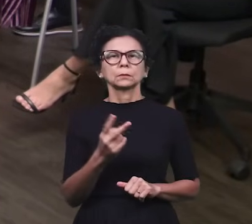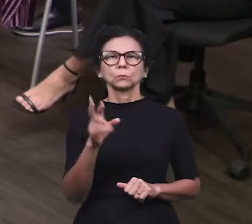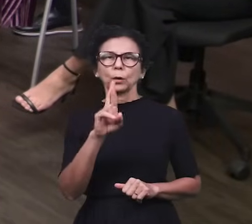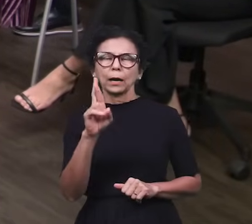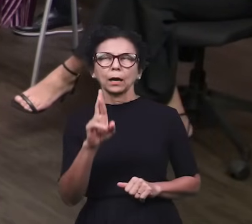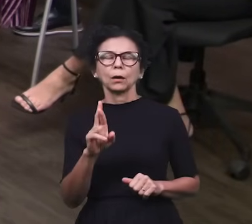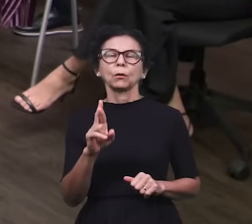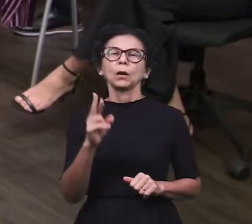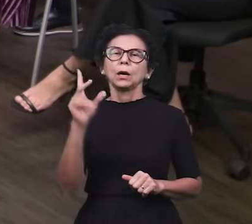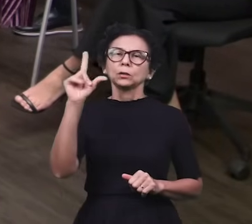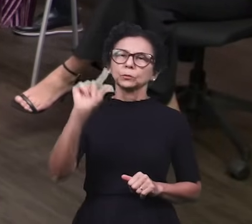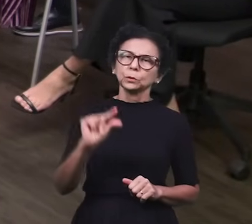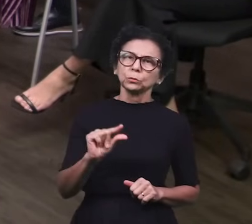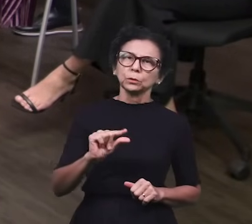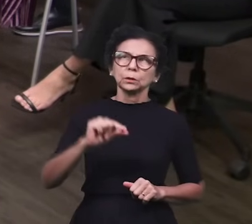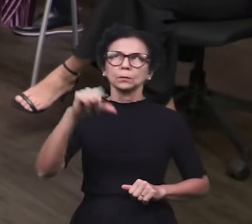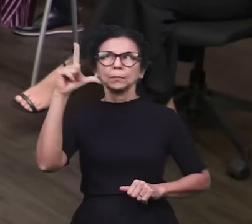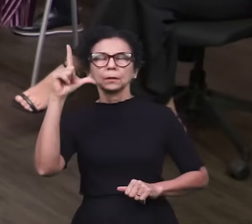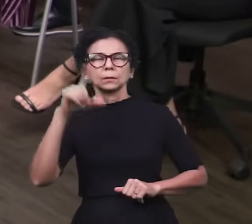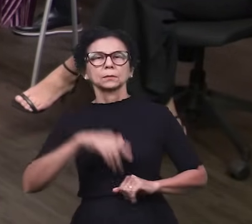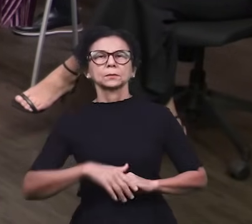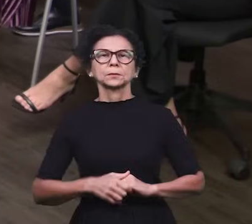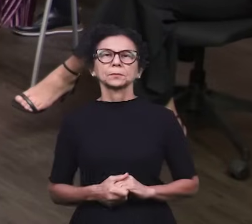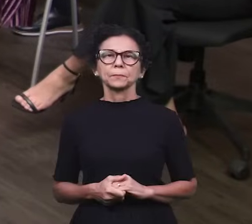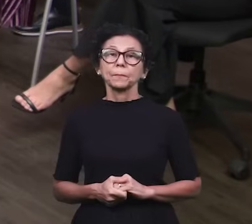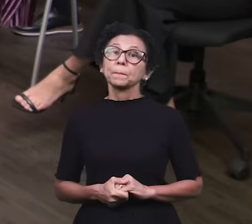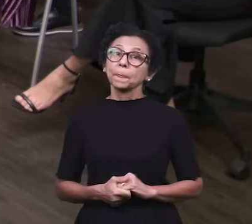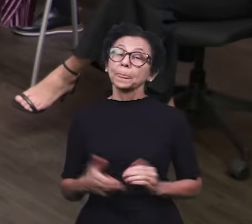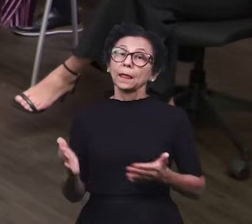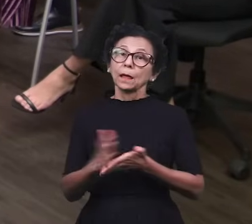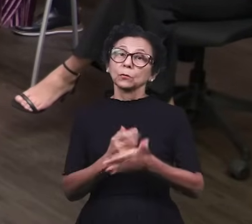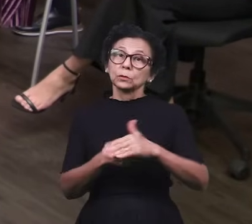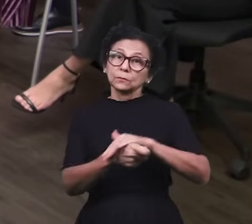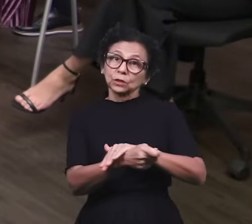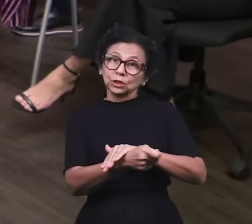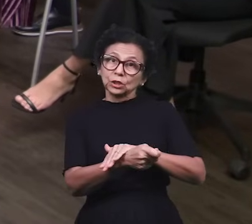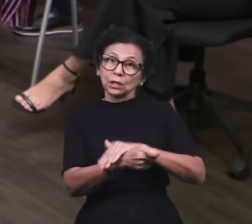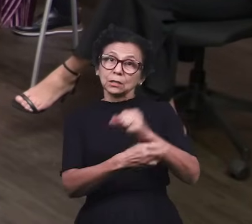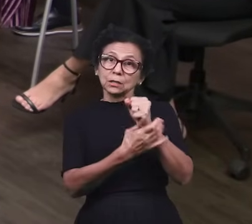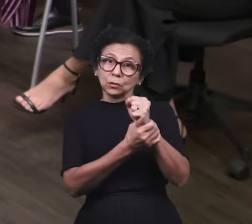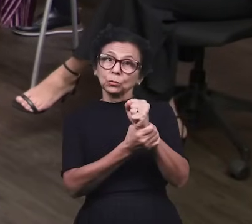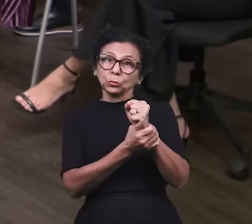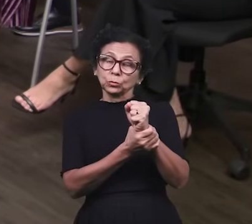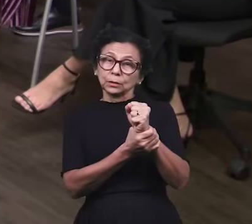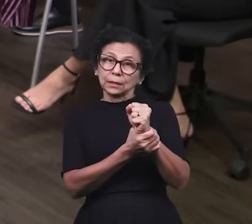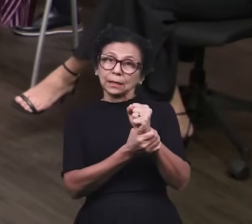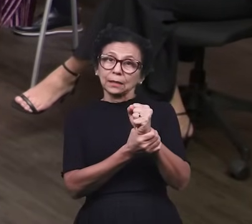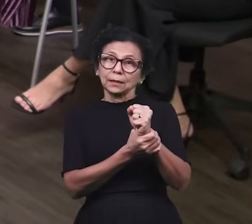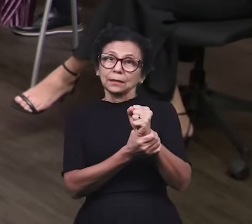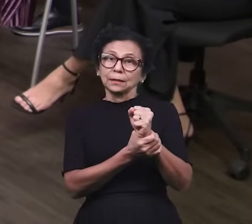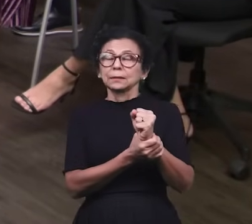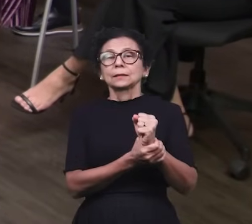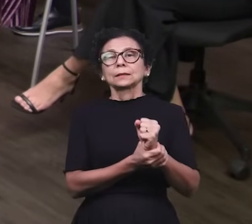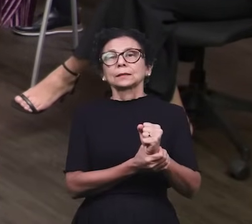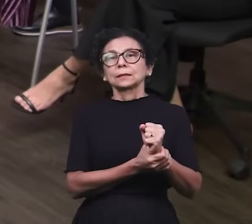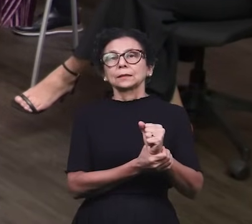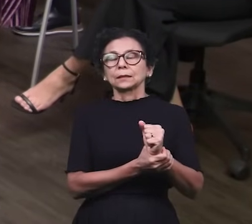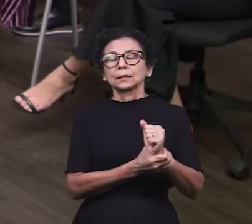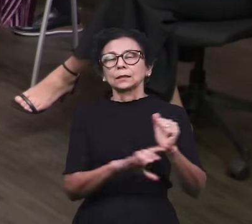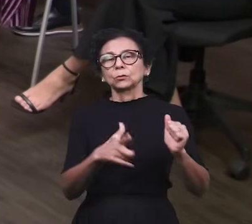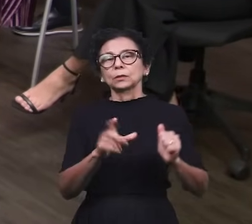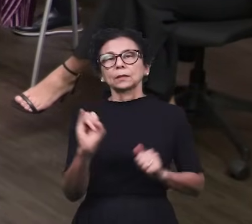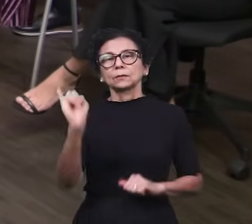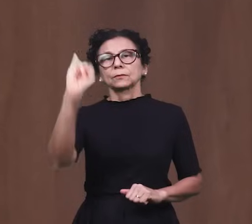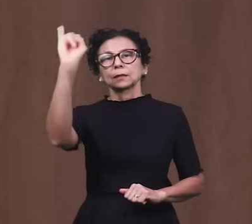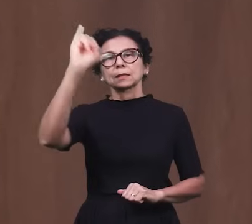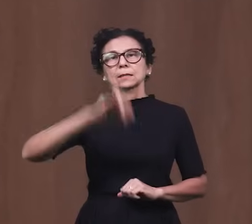inflação, e é algo muito arriscado para o poder de compra do brasileiro. Existem alguns investimentos que nos protegem da inflação, é importante dizer isso, tá? O caso que eu acabei de